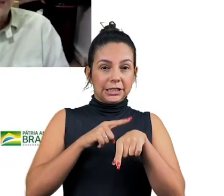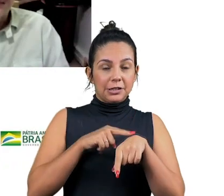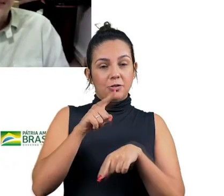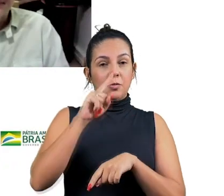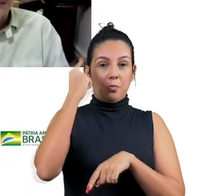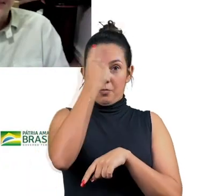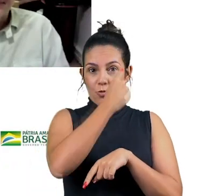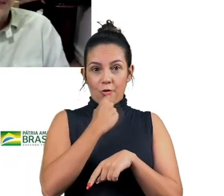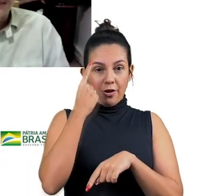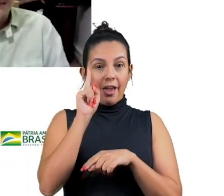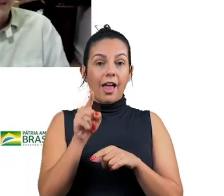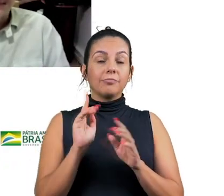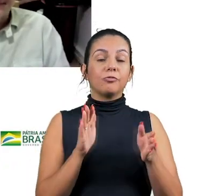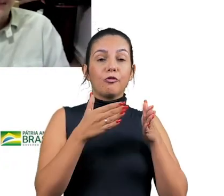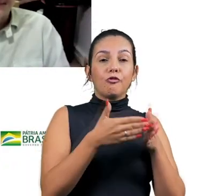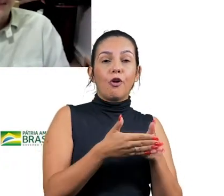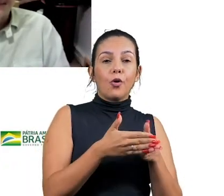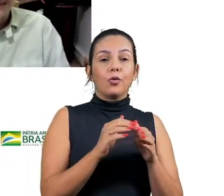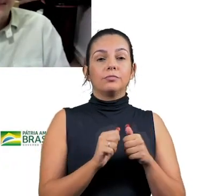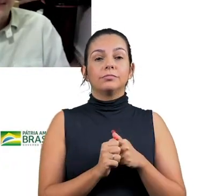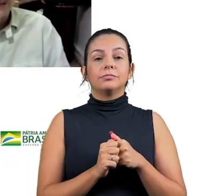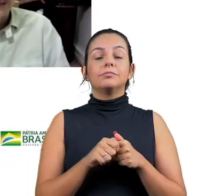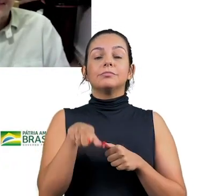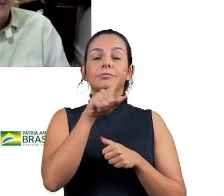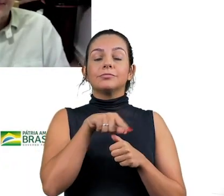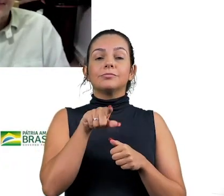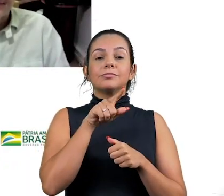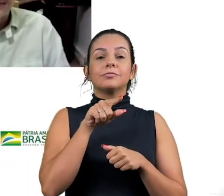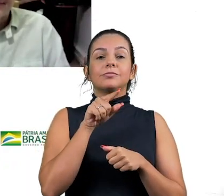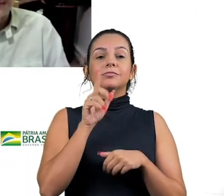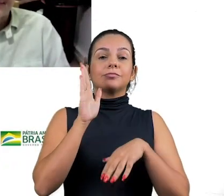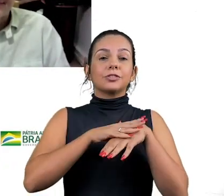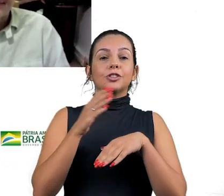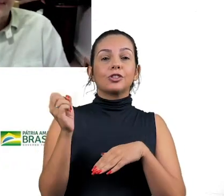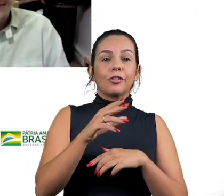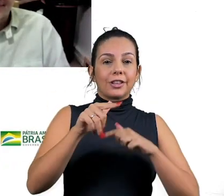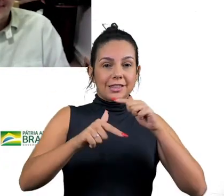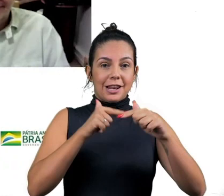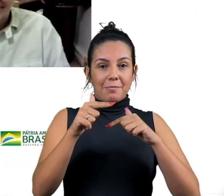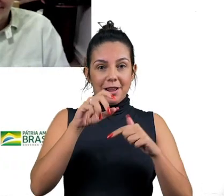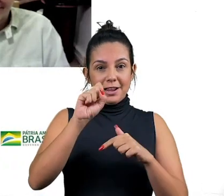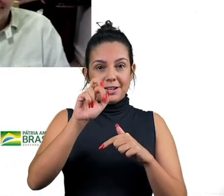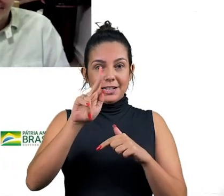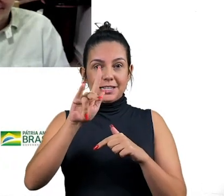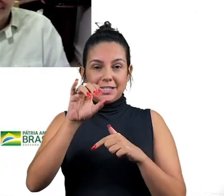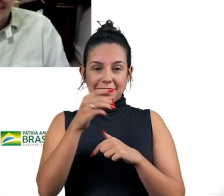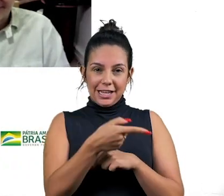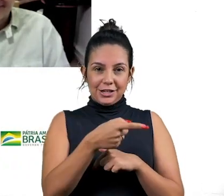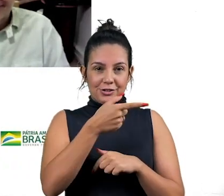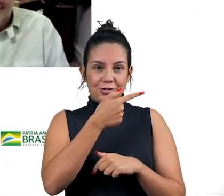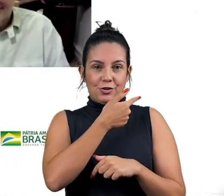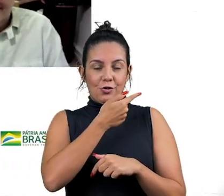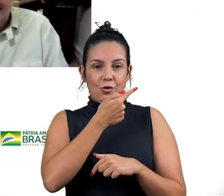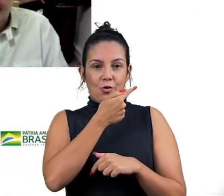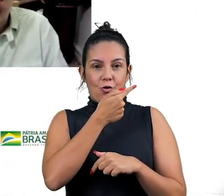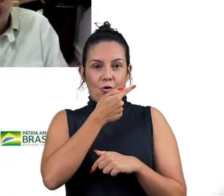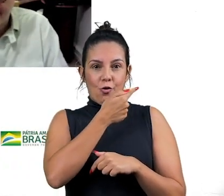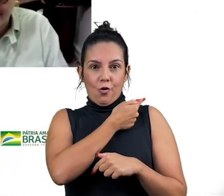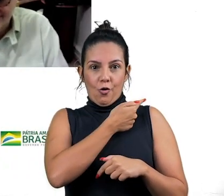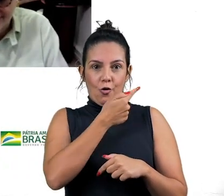esta 1 hora é dedicada ao mais recente trabalho do Sérgio, o Tempo dos Governantes